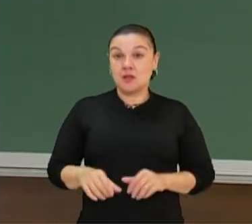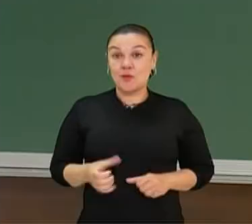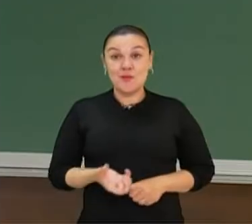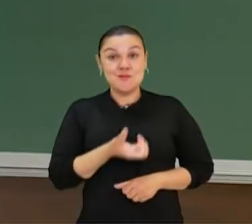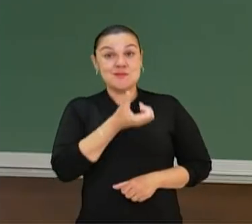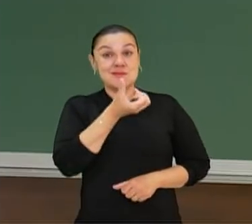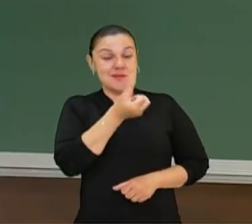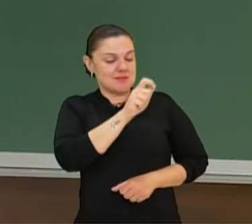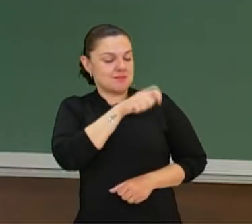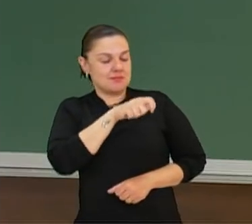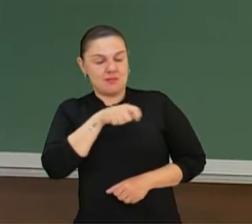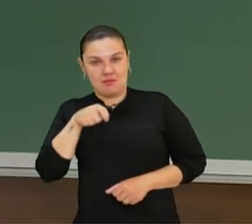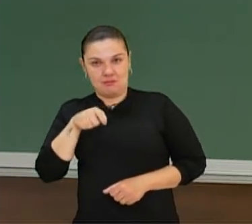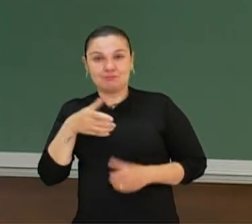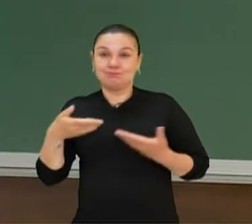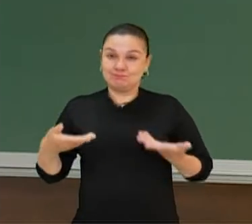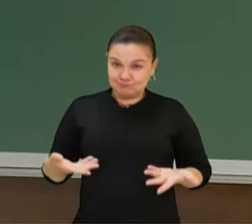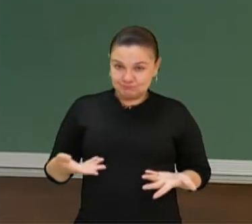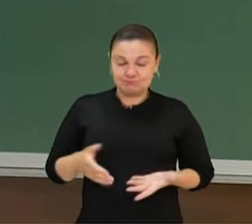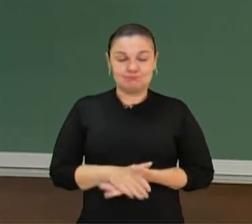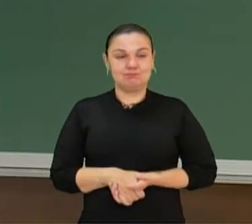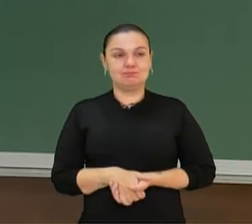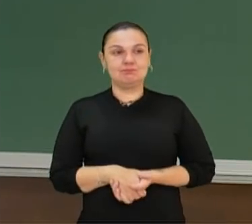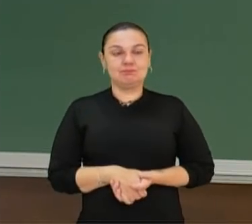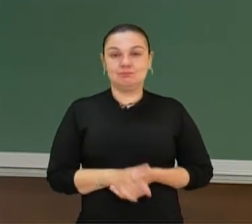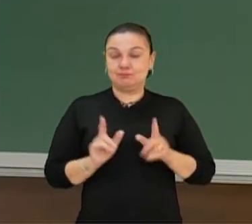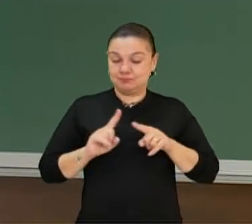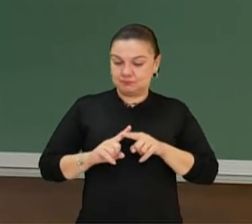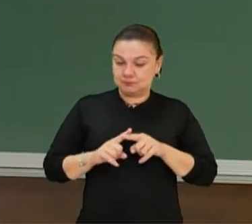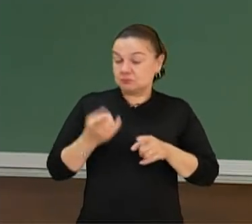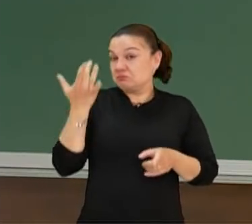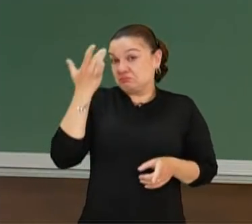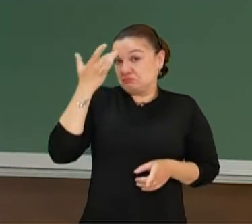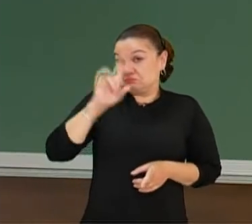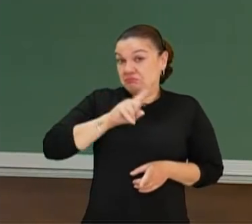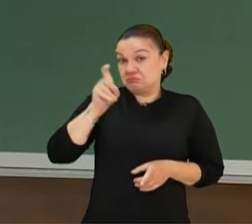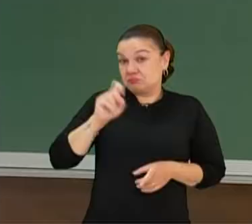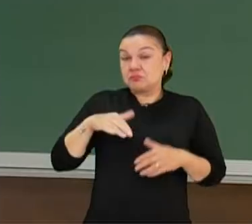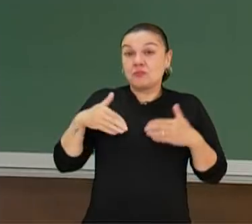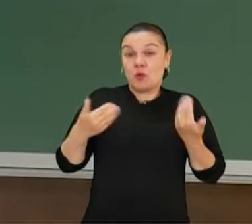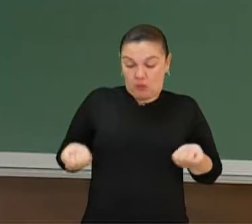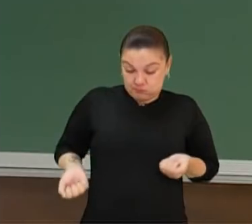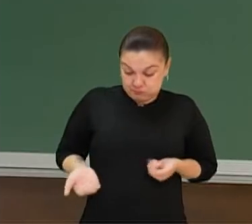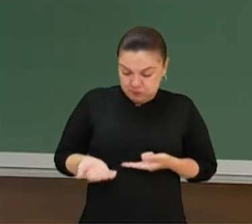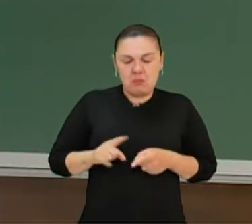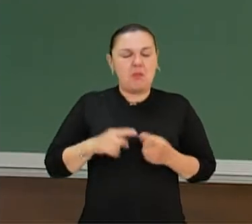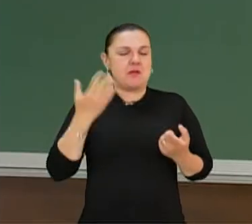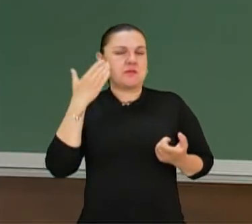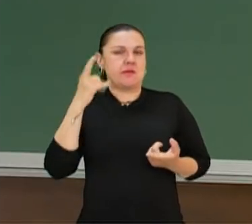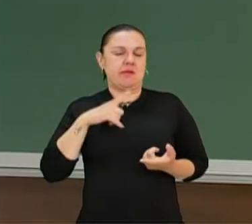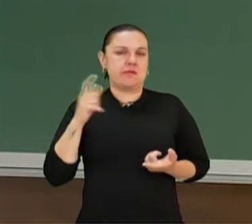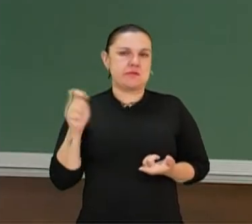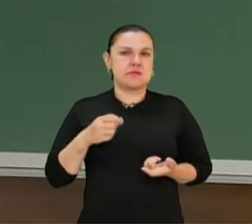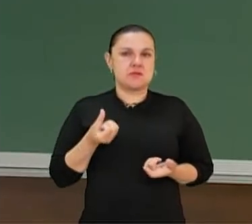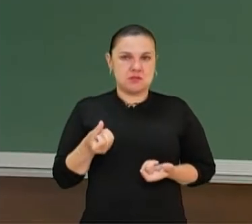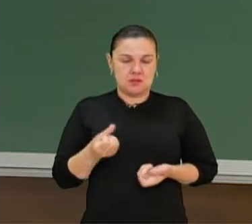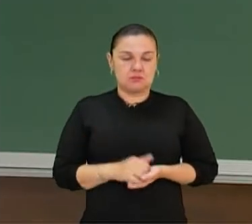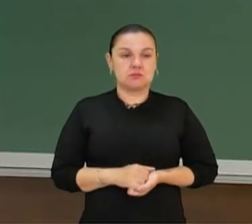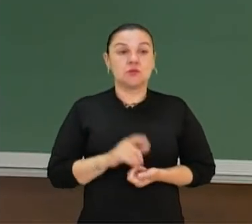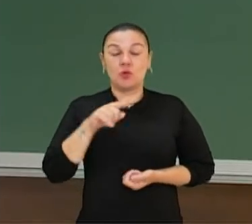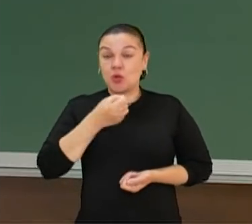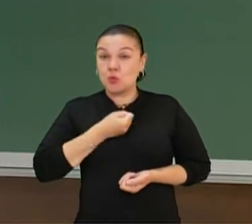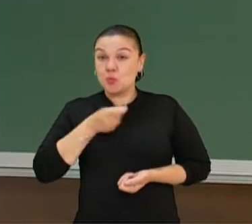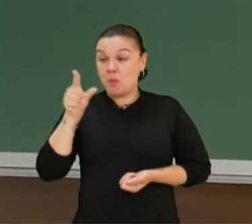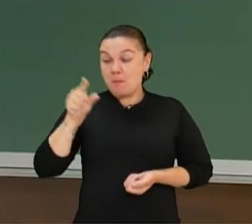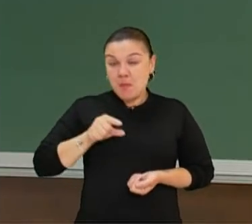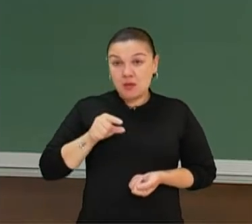resultados possíveis no dado. Eu não sei qual vai sair, mas tem 6 resultados, tá bom? Continuando, eu quero um número menor que